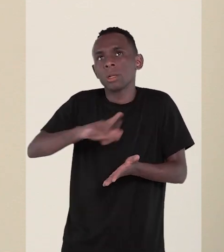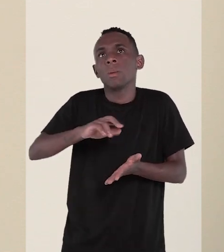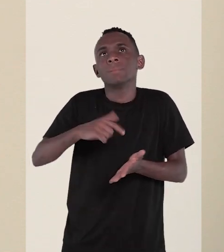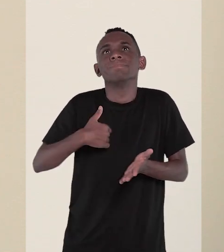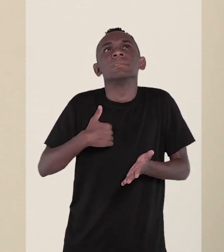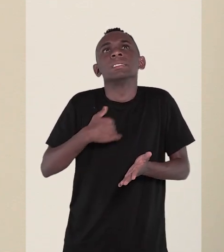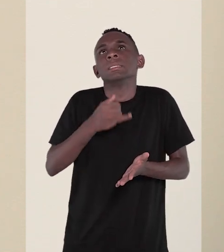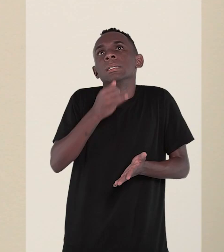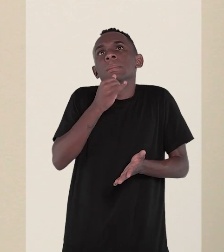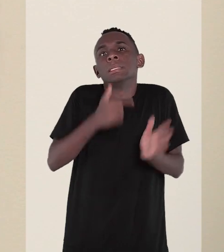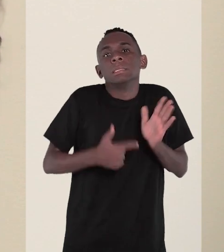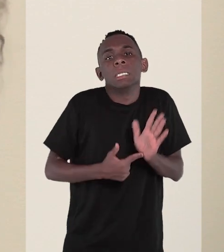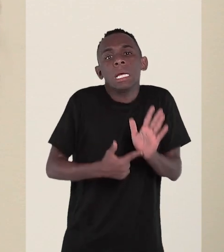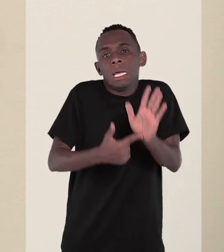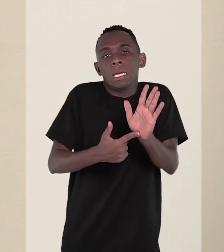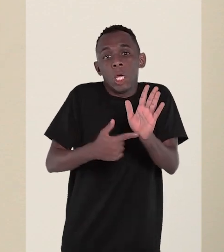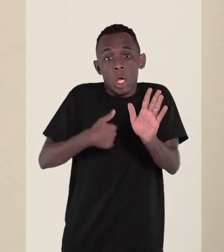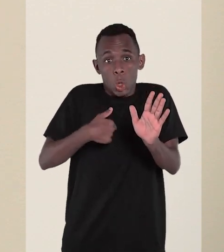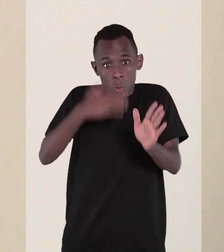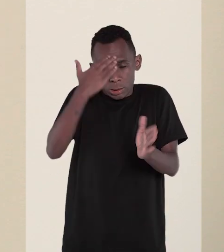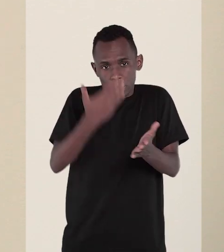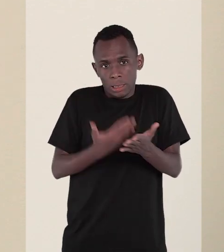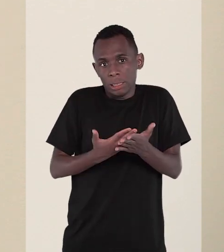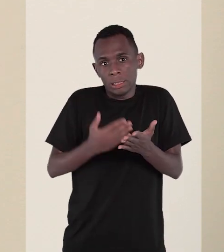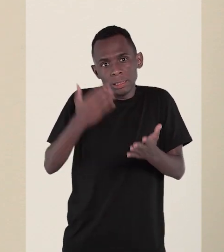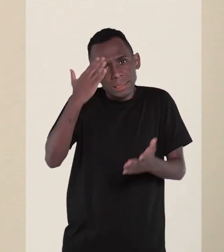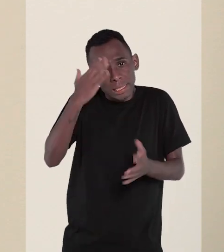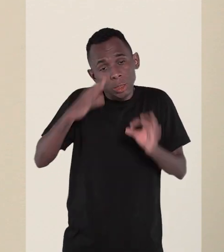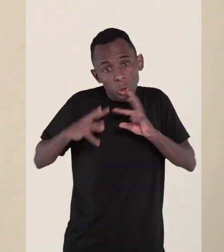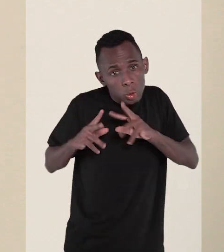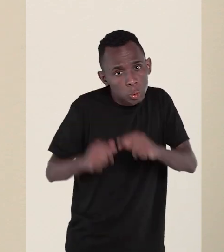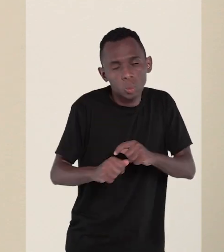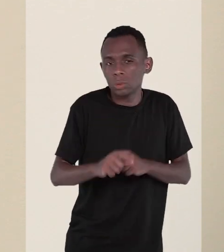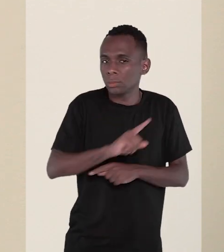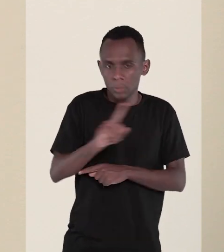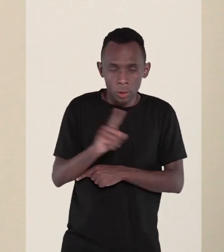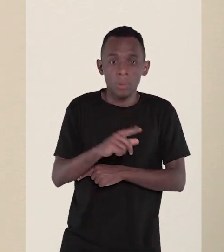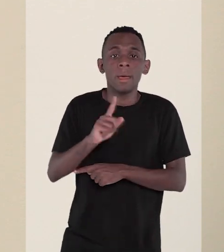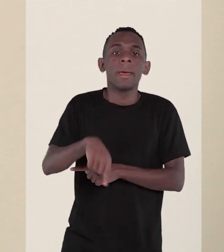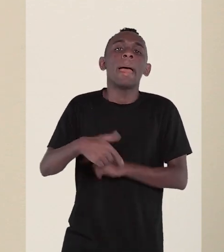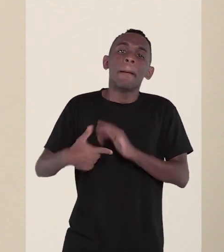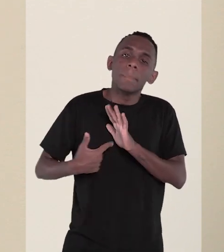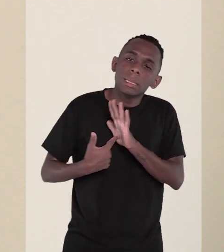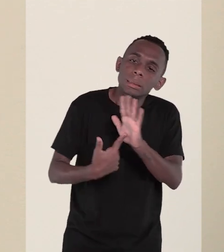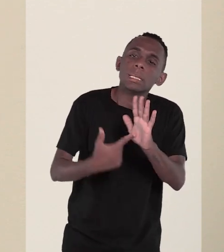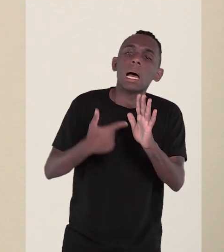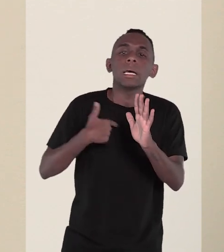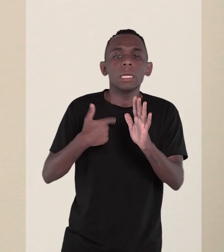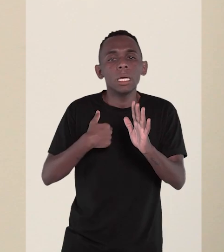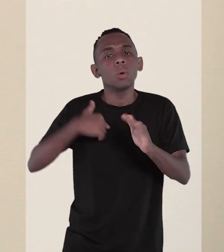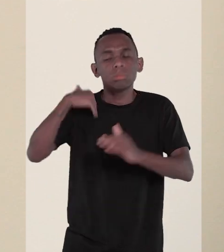de não parecer, sei lá, de não dar esse ar definitivo para nada, de mostrar que eu estou em